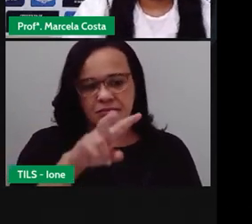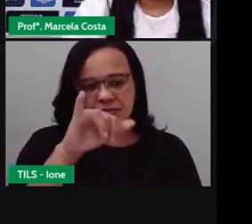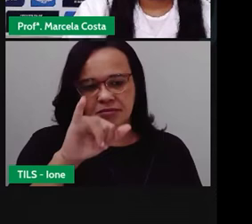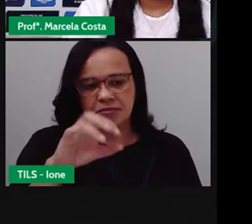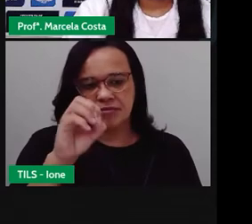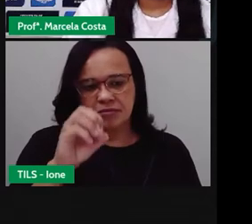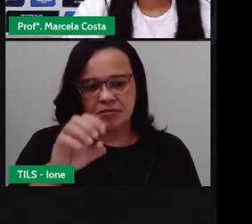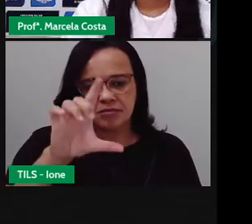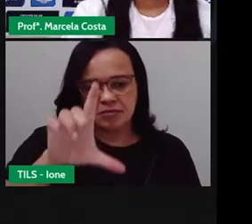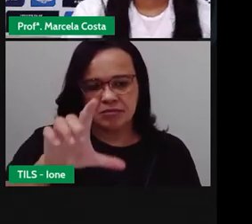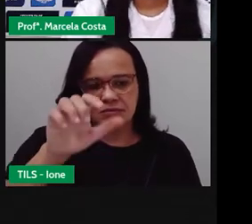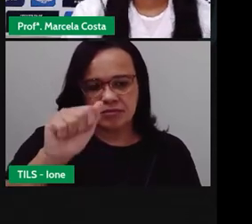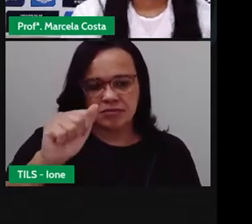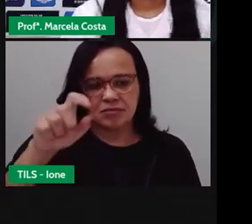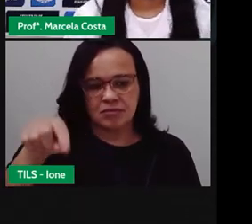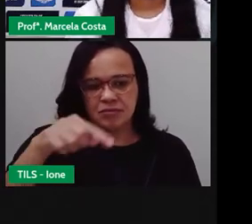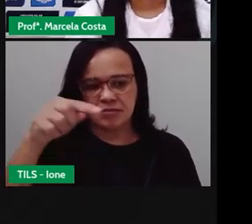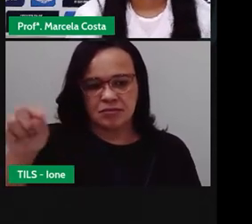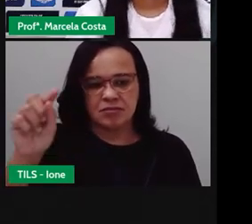violão.